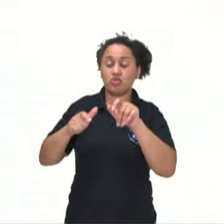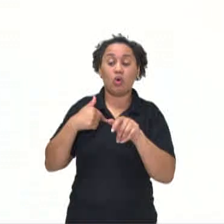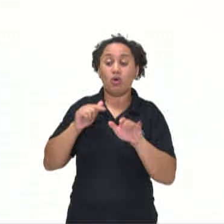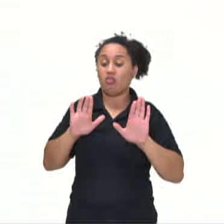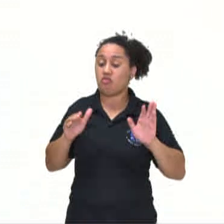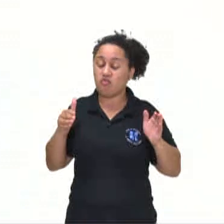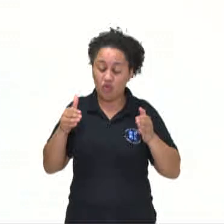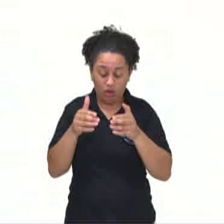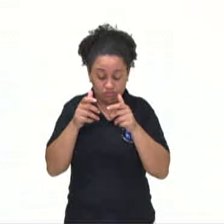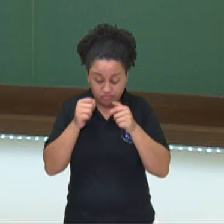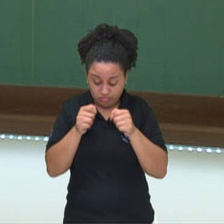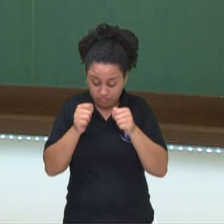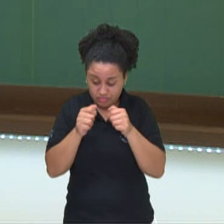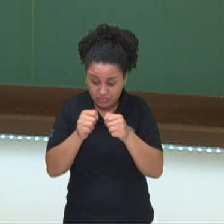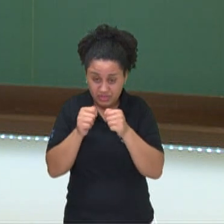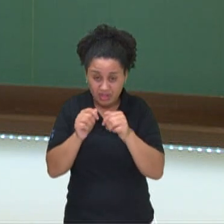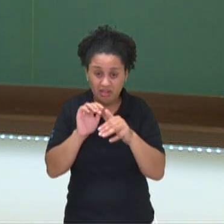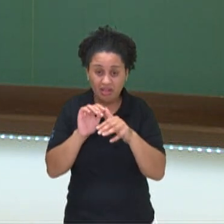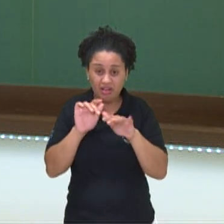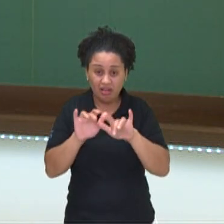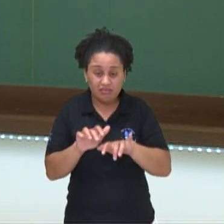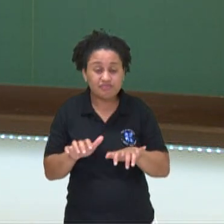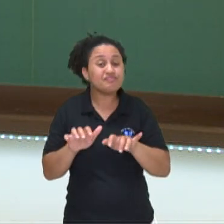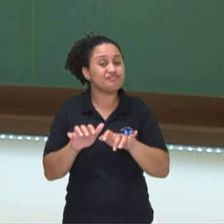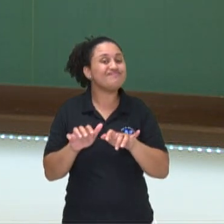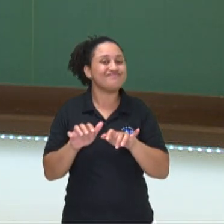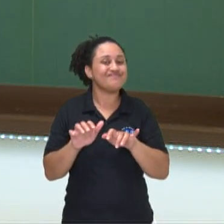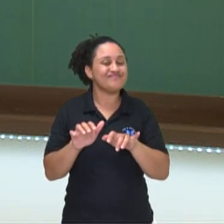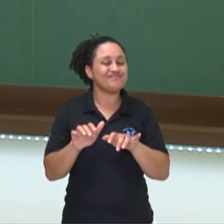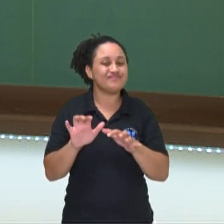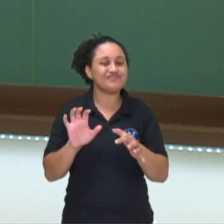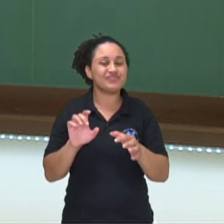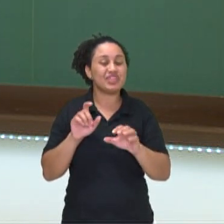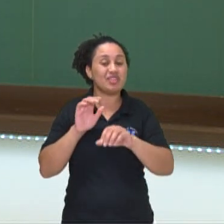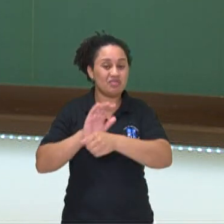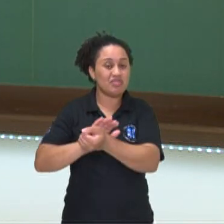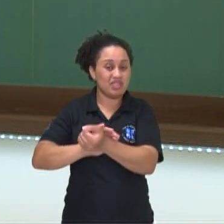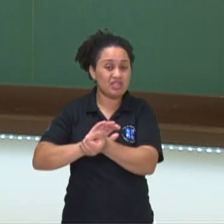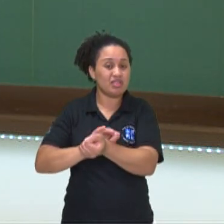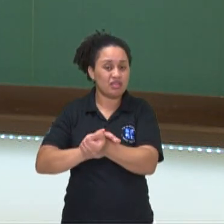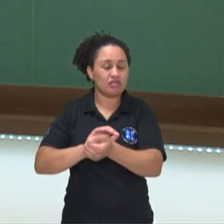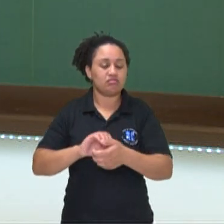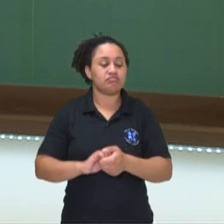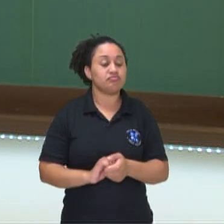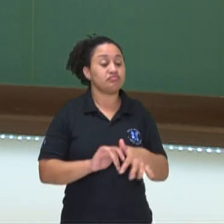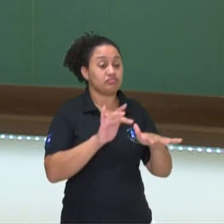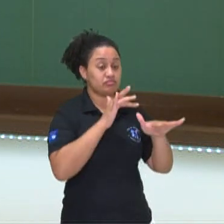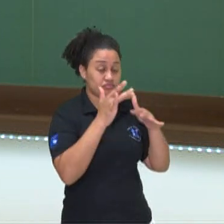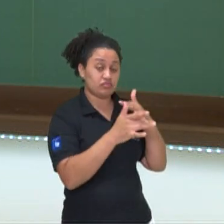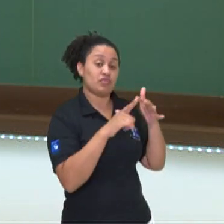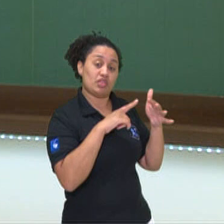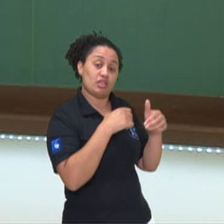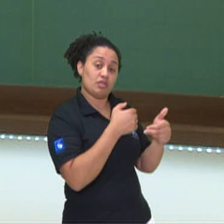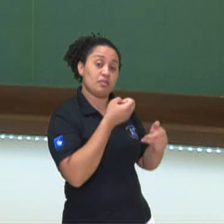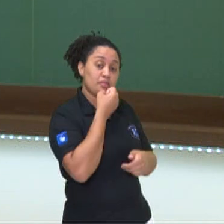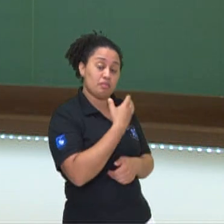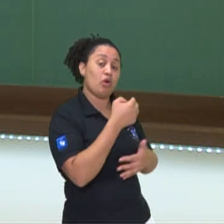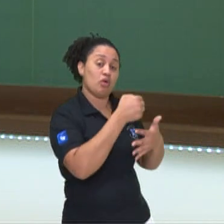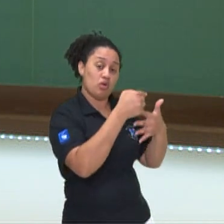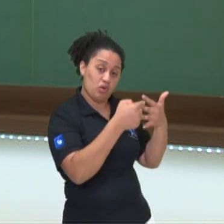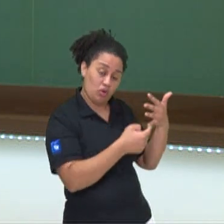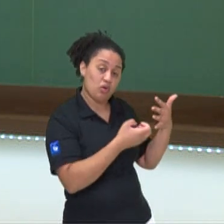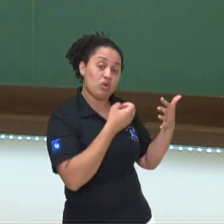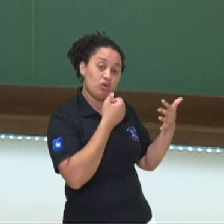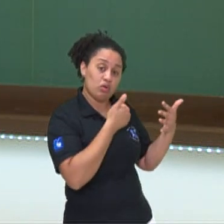se desligar desta rede. Então perceba que redes sociais têm um lado positivo, mas também tem um lado